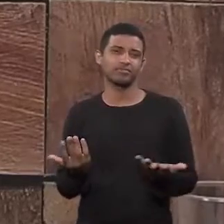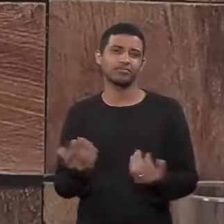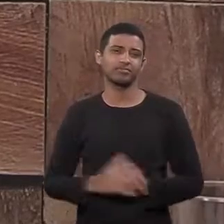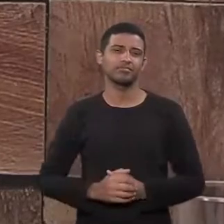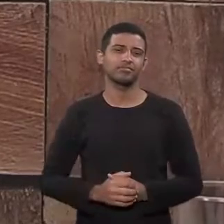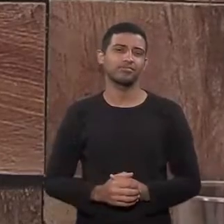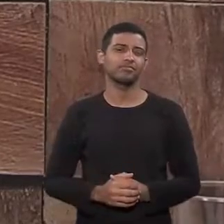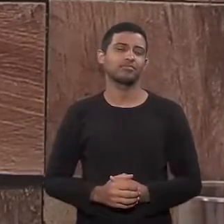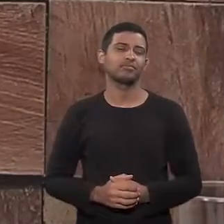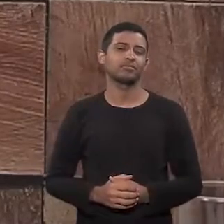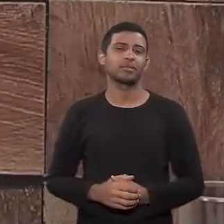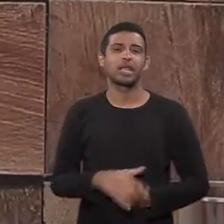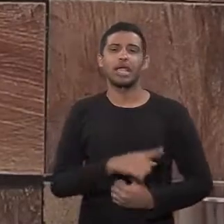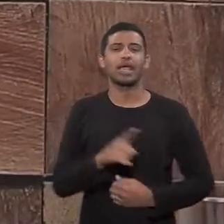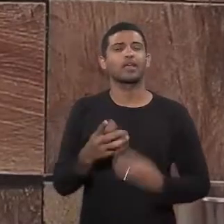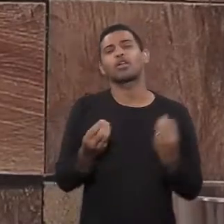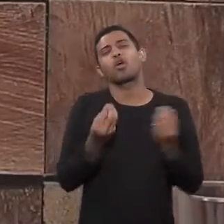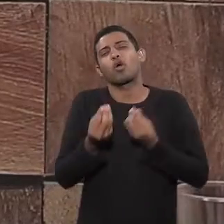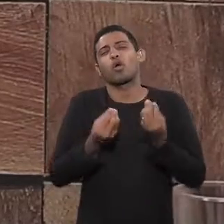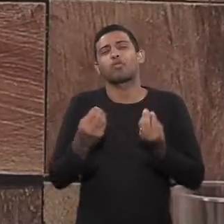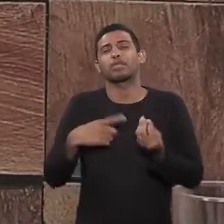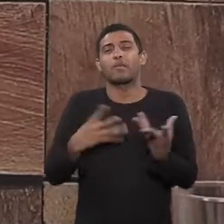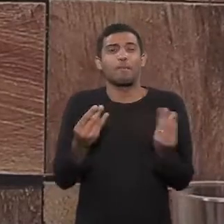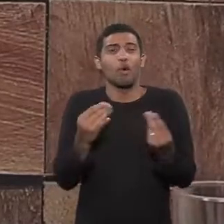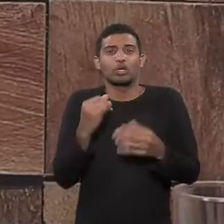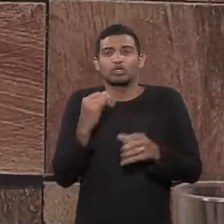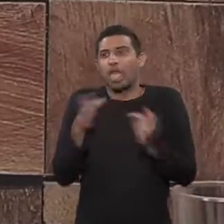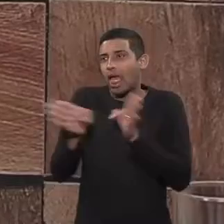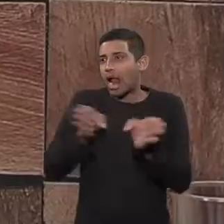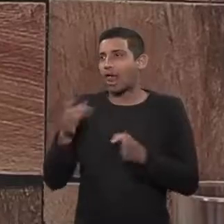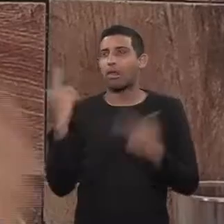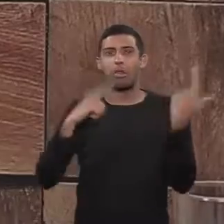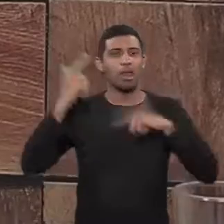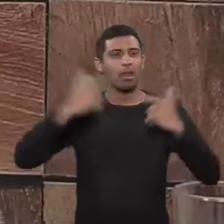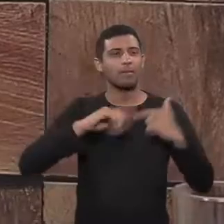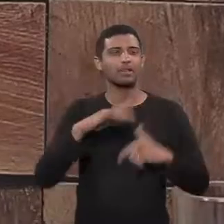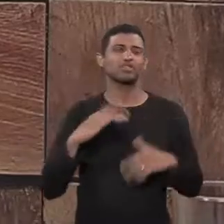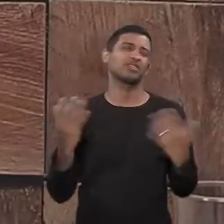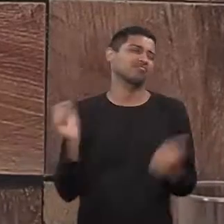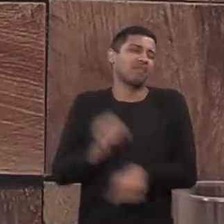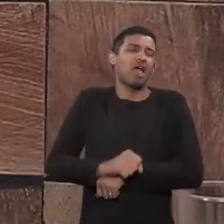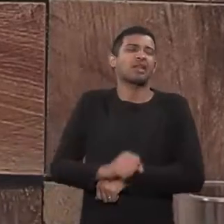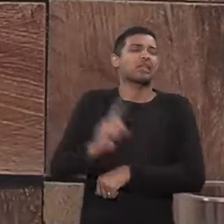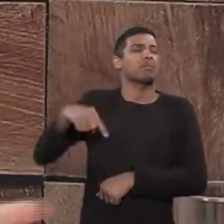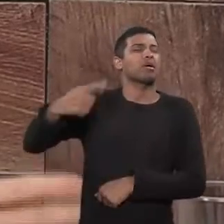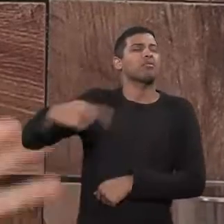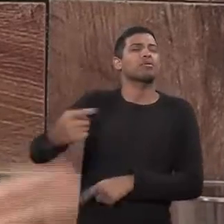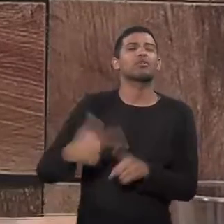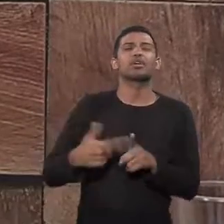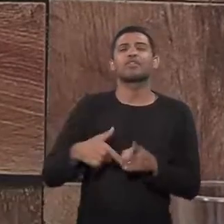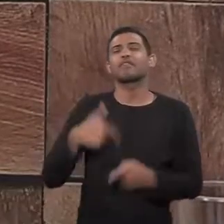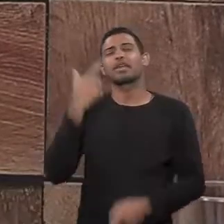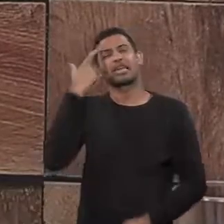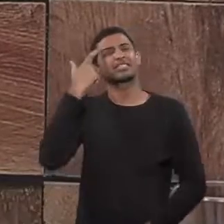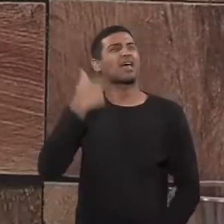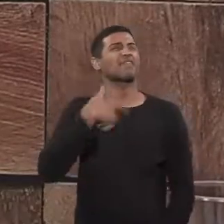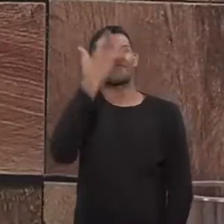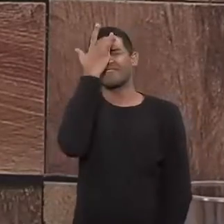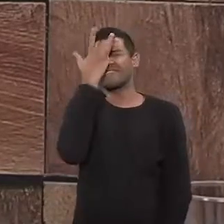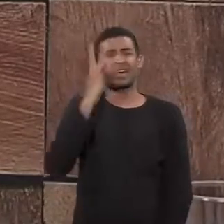Adolescentes e até mesmo jovens. A gente tem acesso a tanta coisa, mas às vezes a acomodação é maior por isso mesmo. Porque é tudo mais